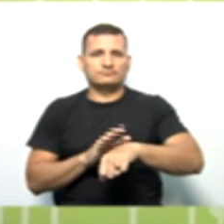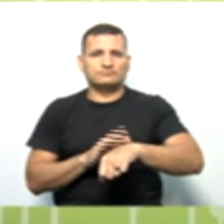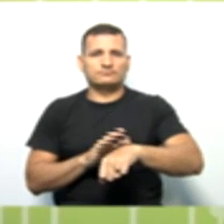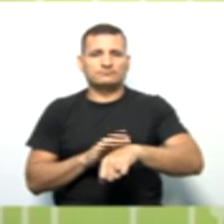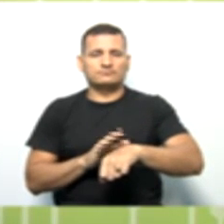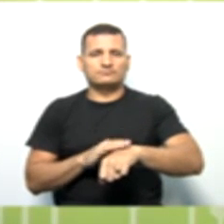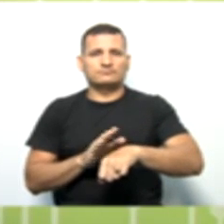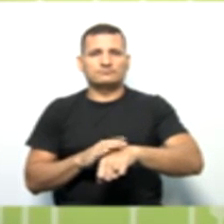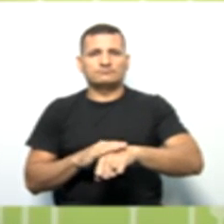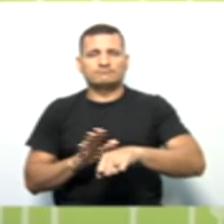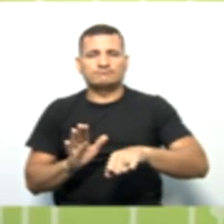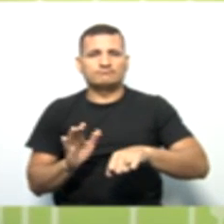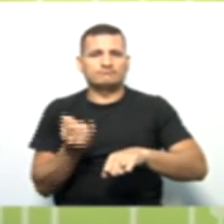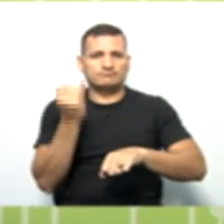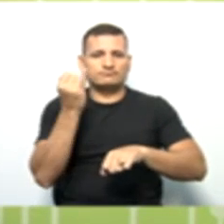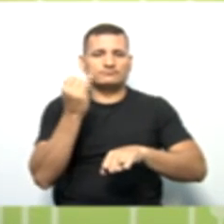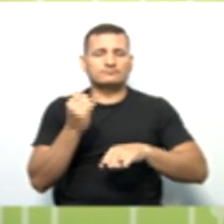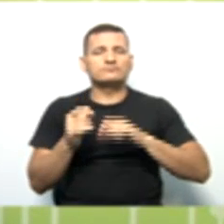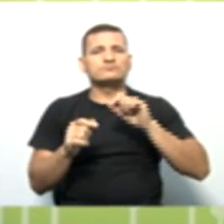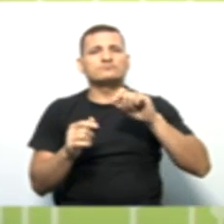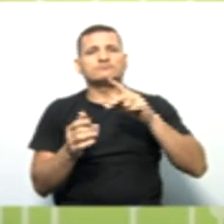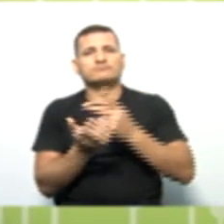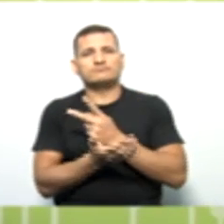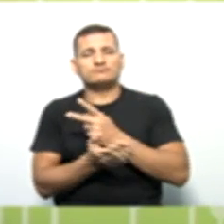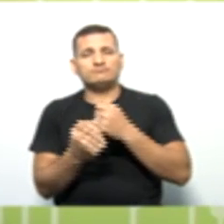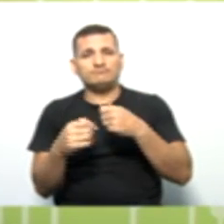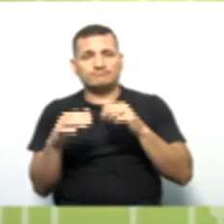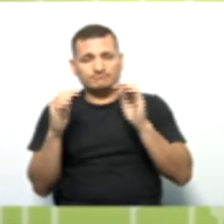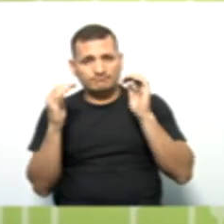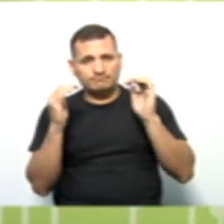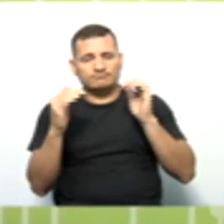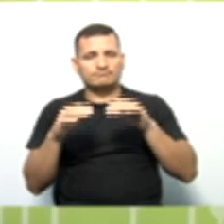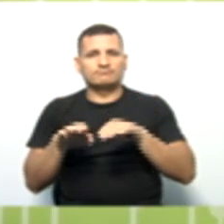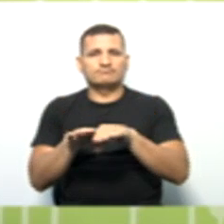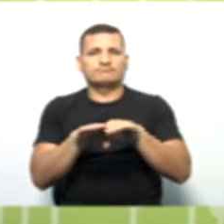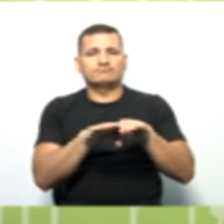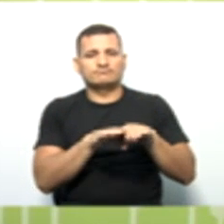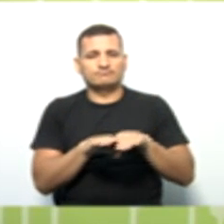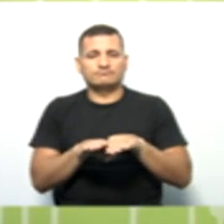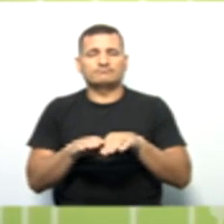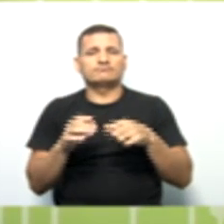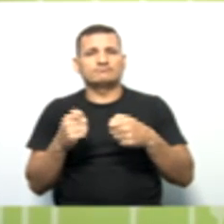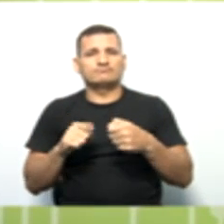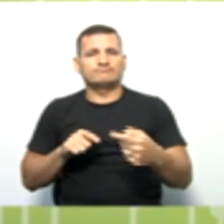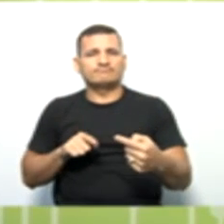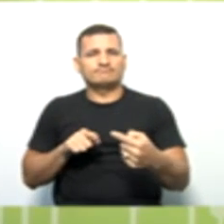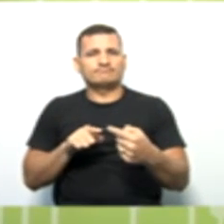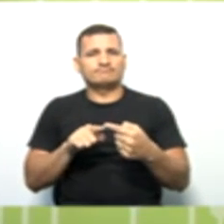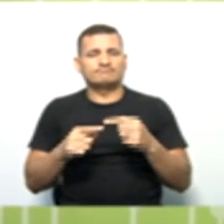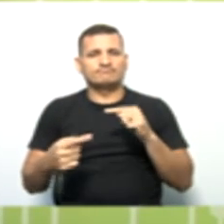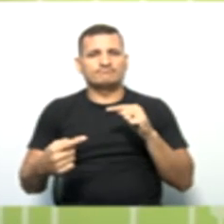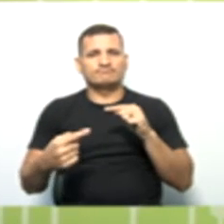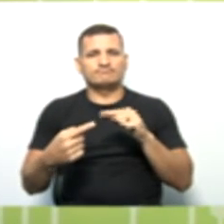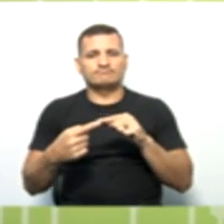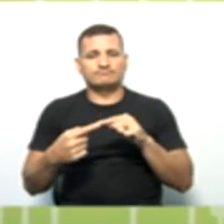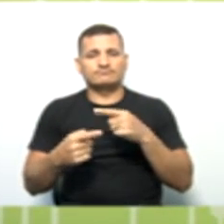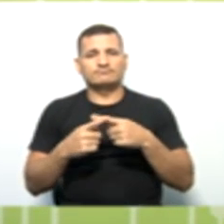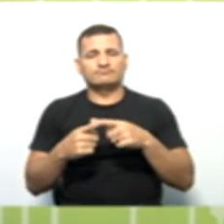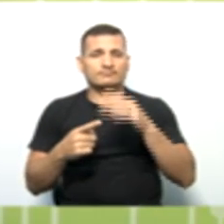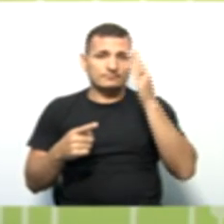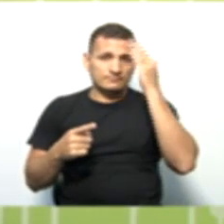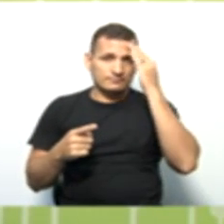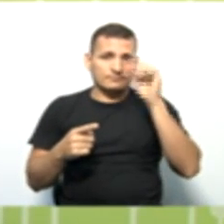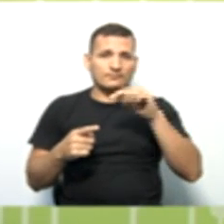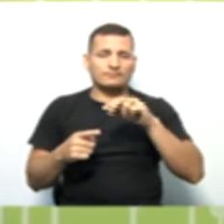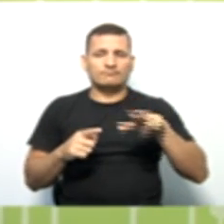aí o que acontece? Ele tem que seguir esse padrão de interface. Eles têm que se conectar, tá? Porque aí a gente sabe que são feitos